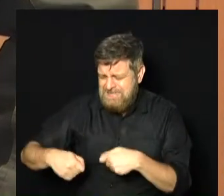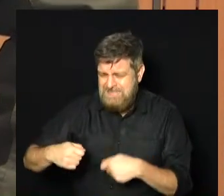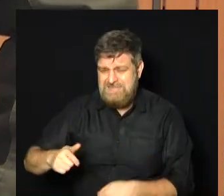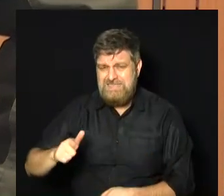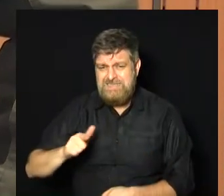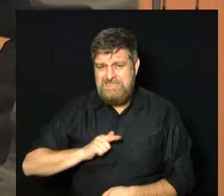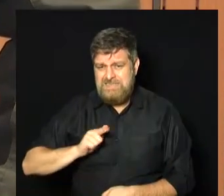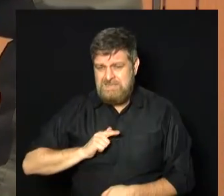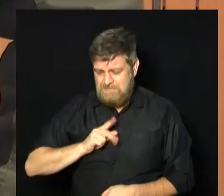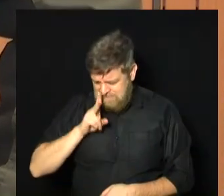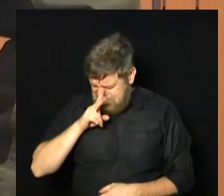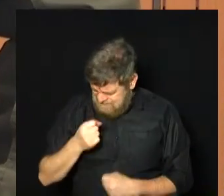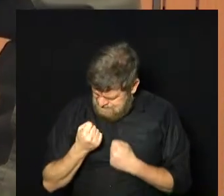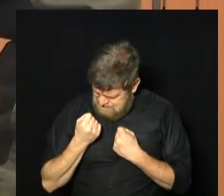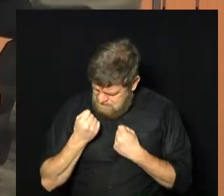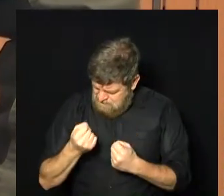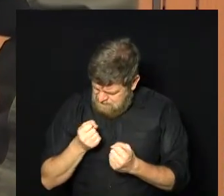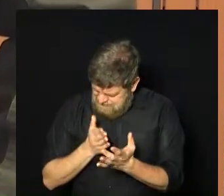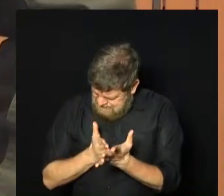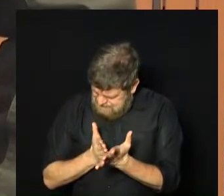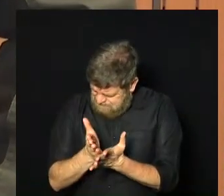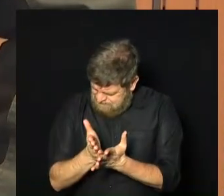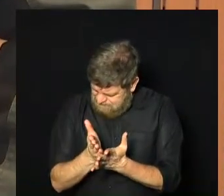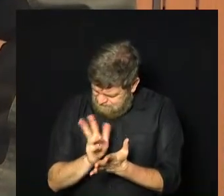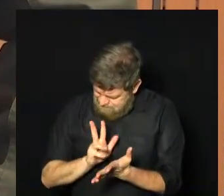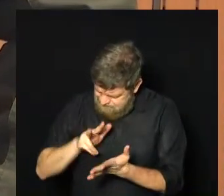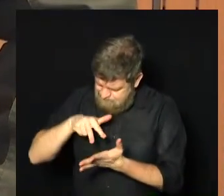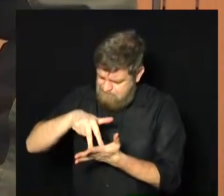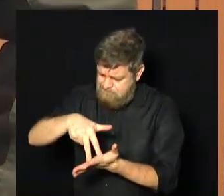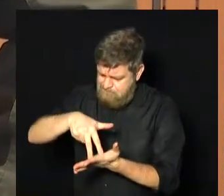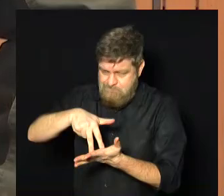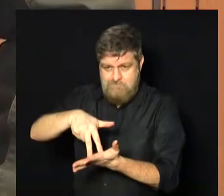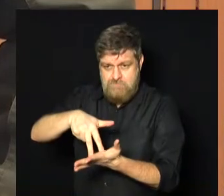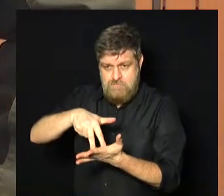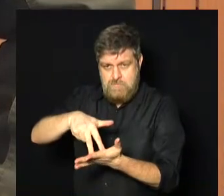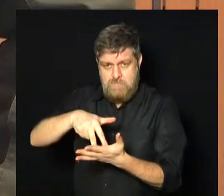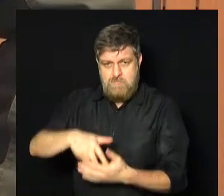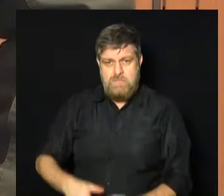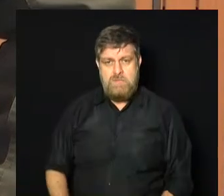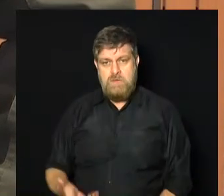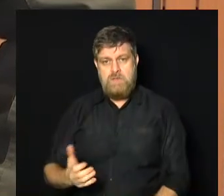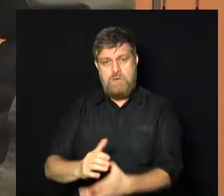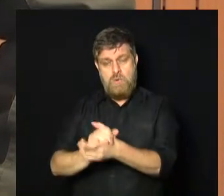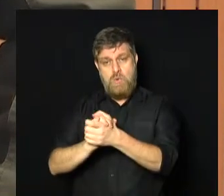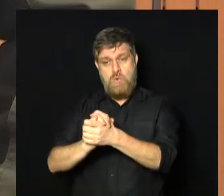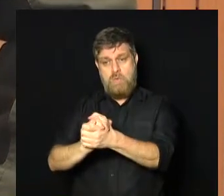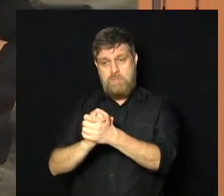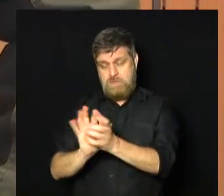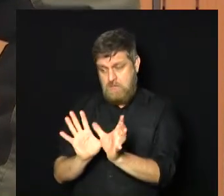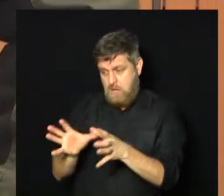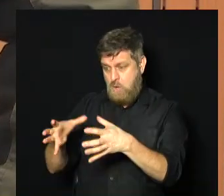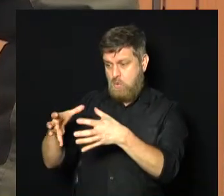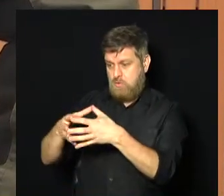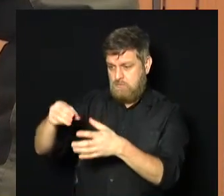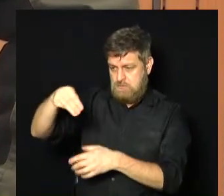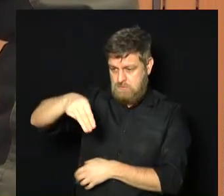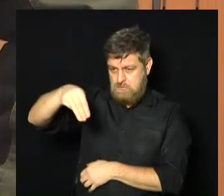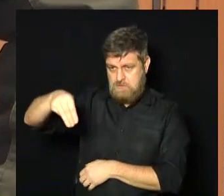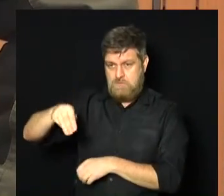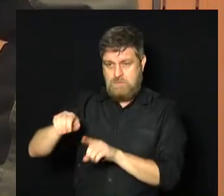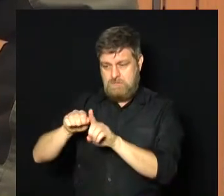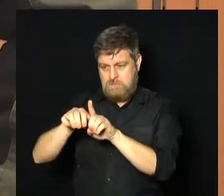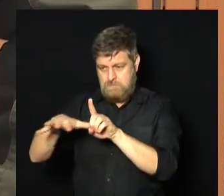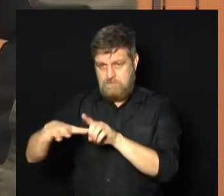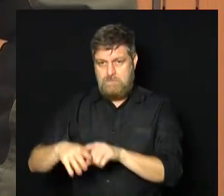muita energia, muito comprometimento, né? E eu quero, então, parabenizar o trabalho da comissão, o fato da